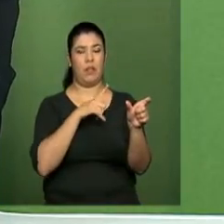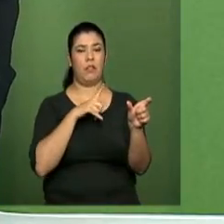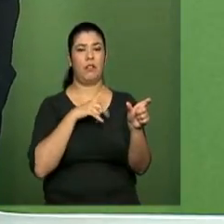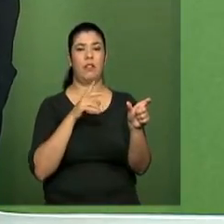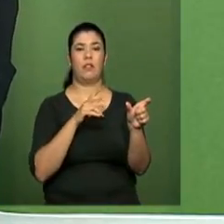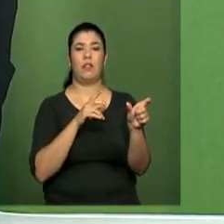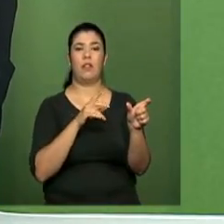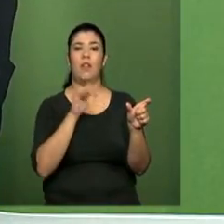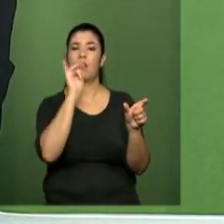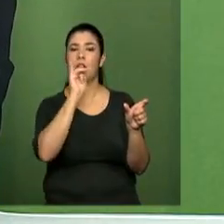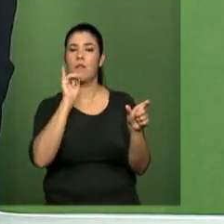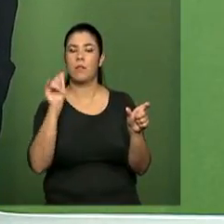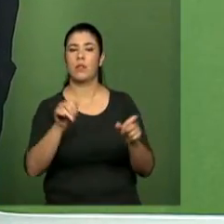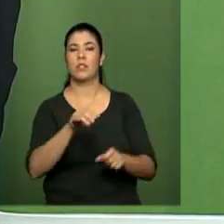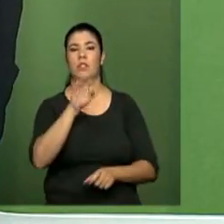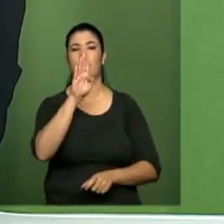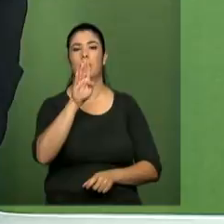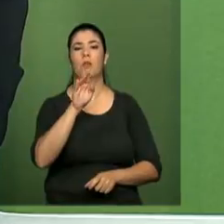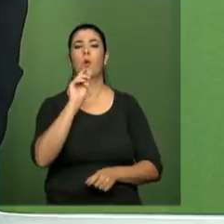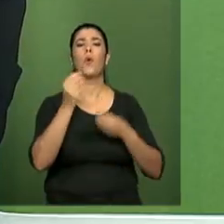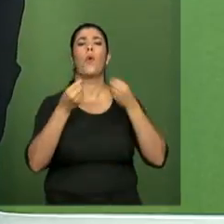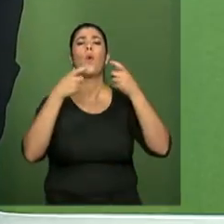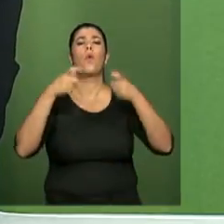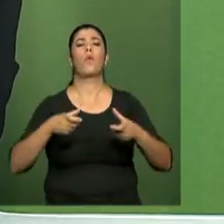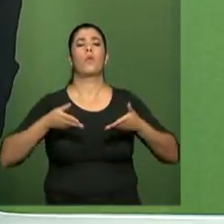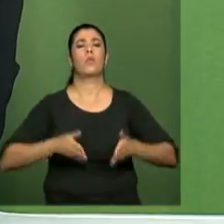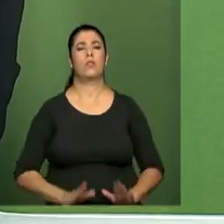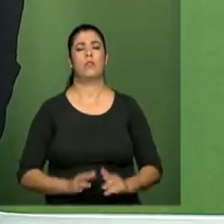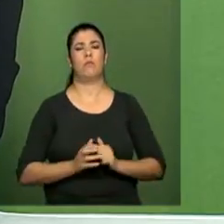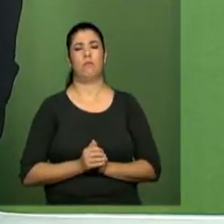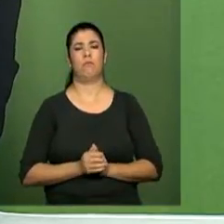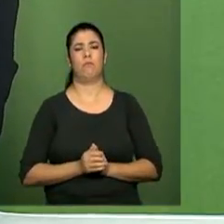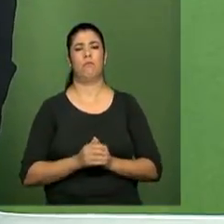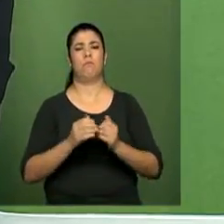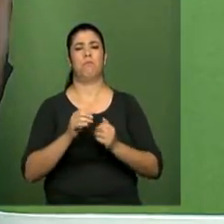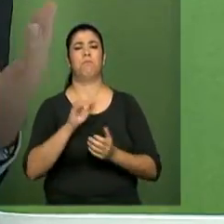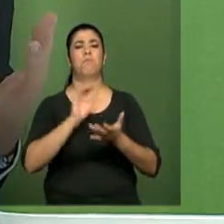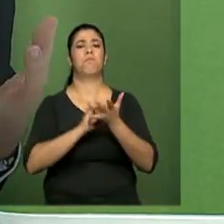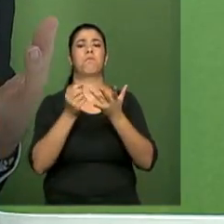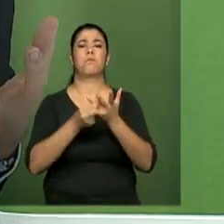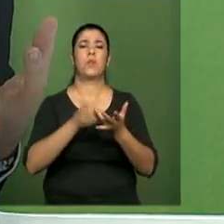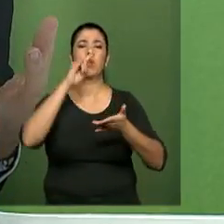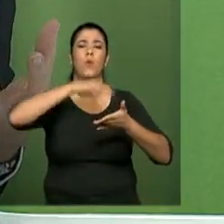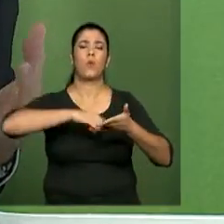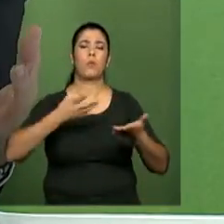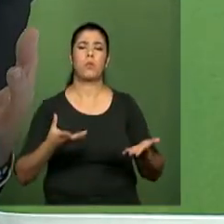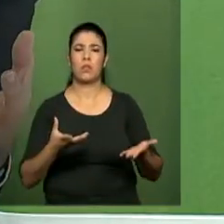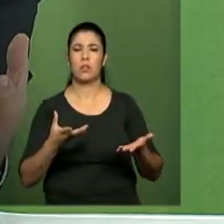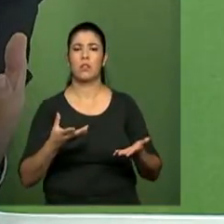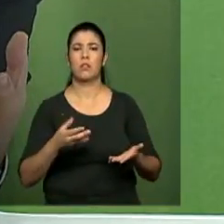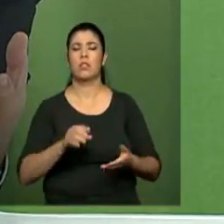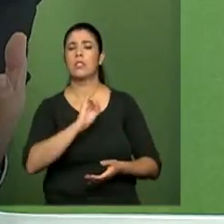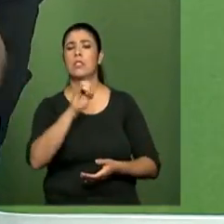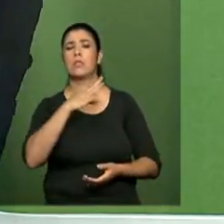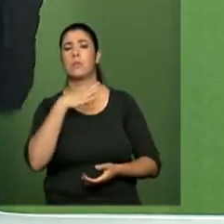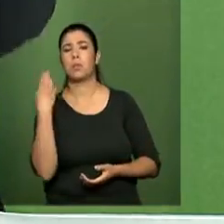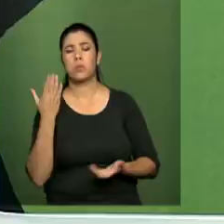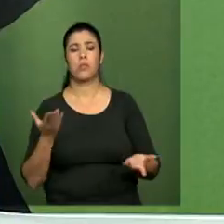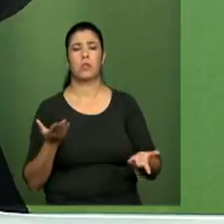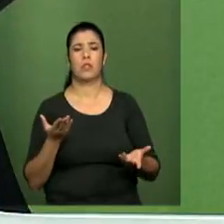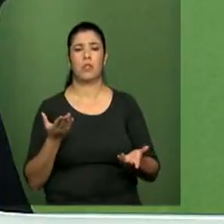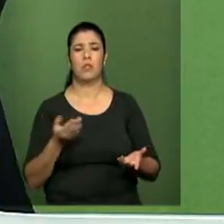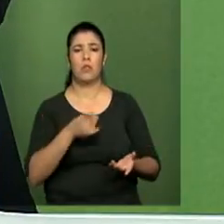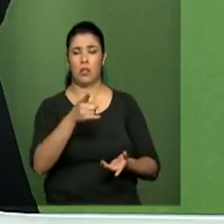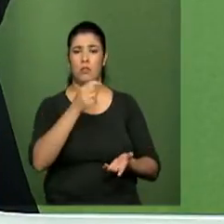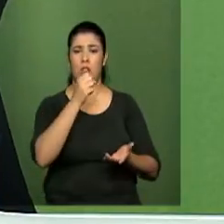que é nascimento/casamento morte está no cartório não é difícil você centralizar isso